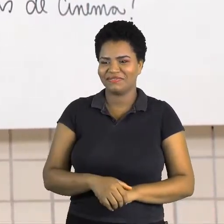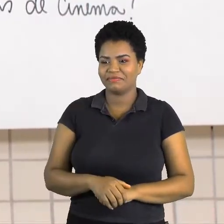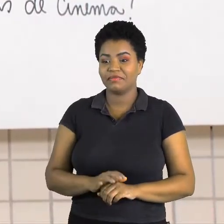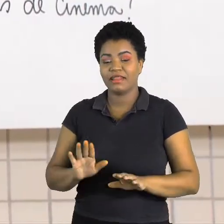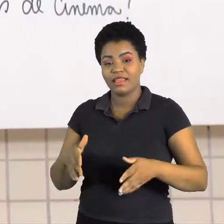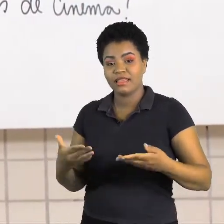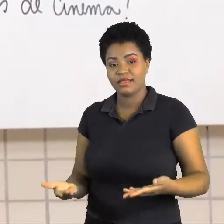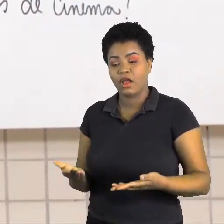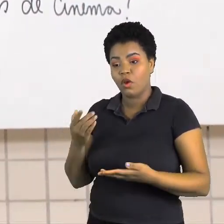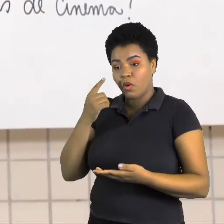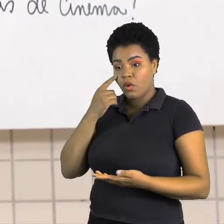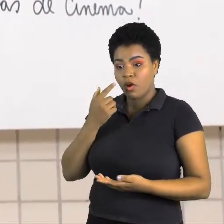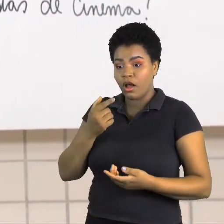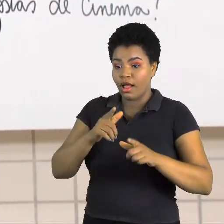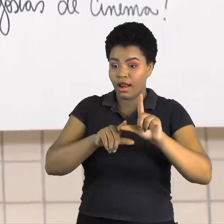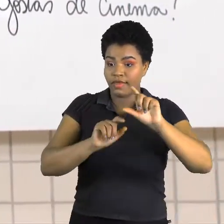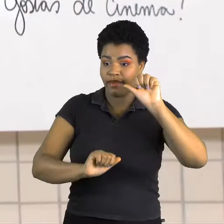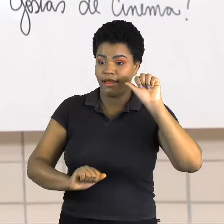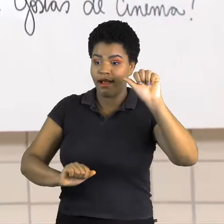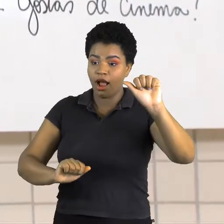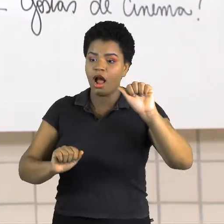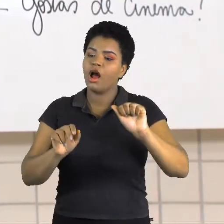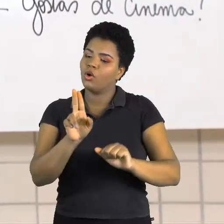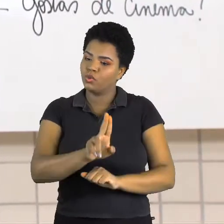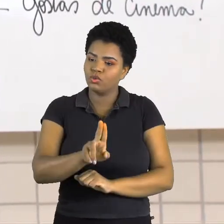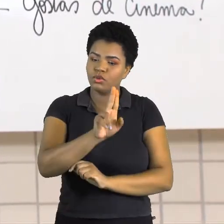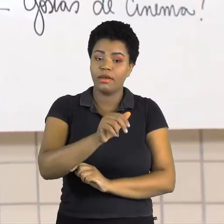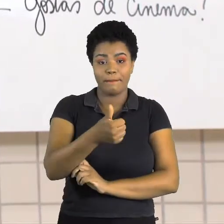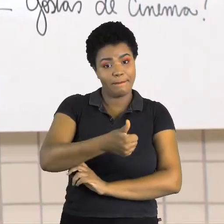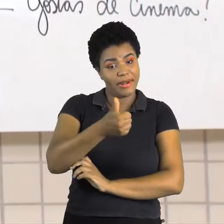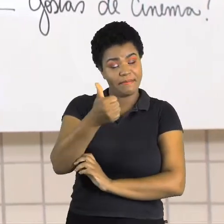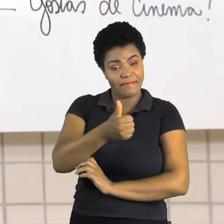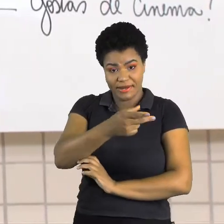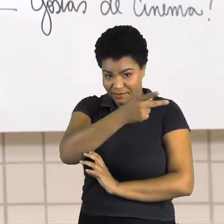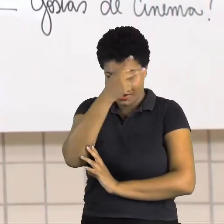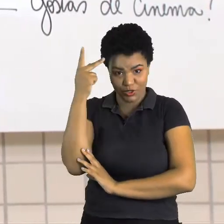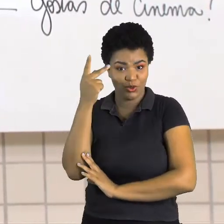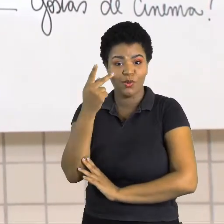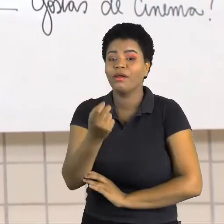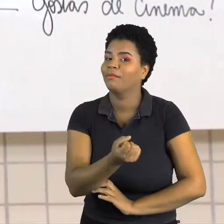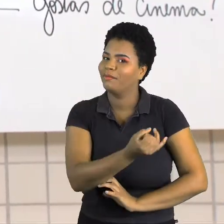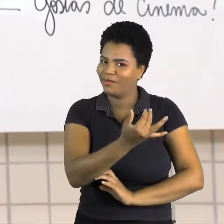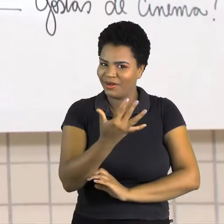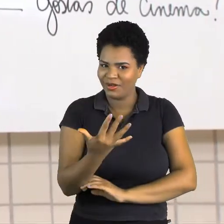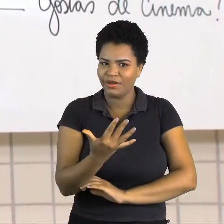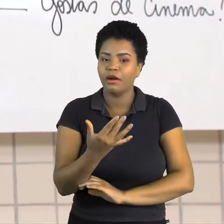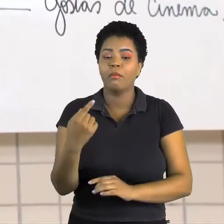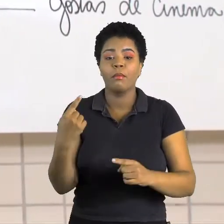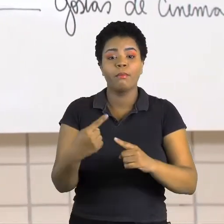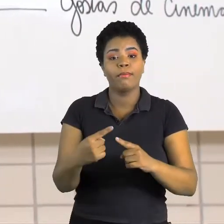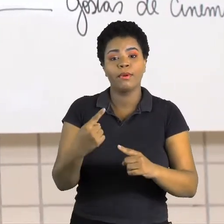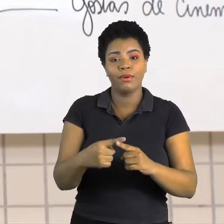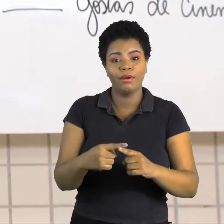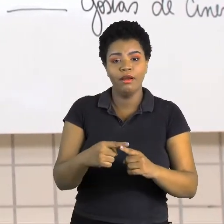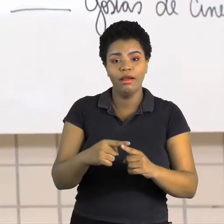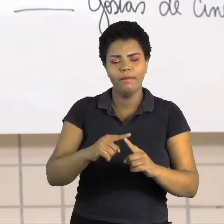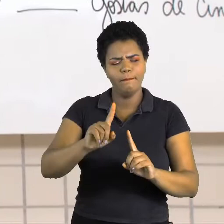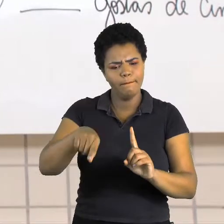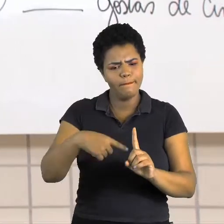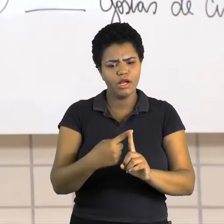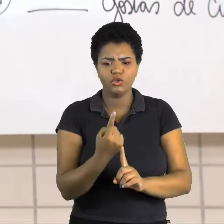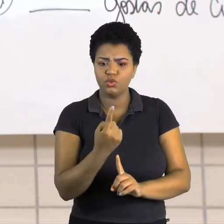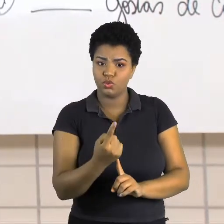eu usei a primeira pessoa do plural, porque é mais de uma,